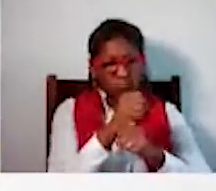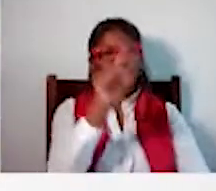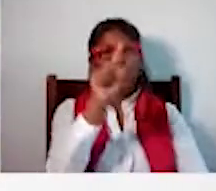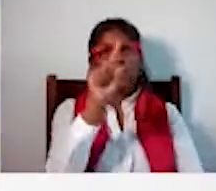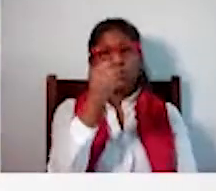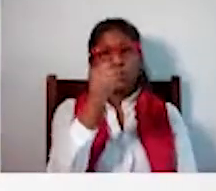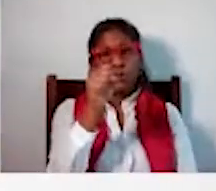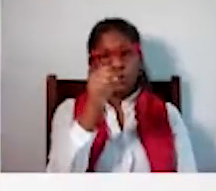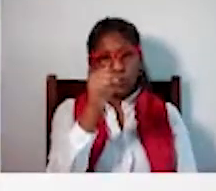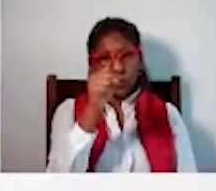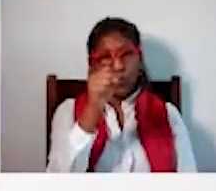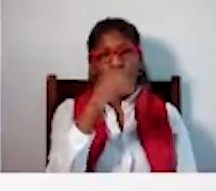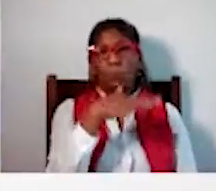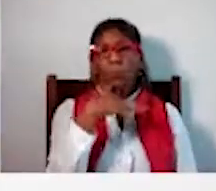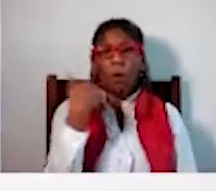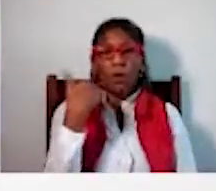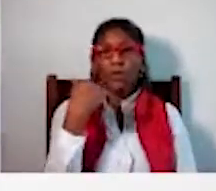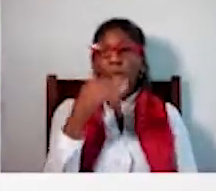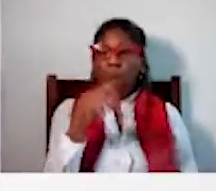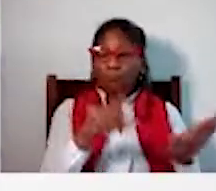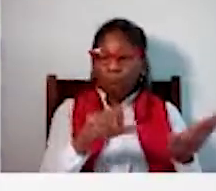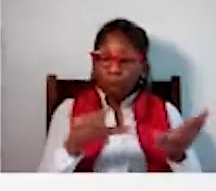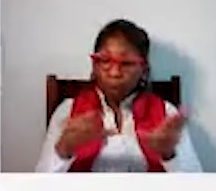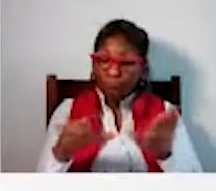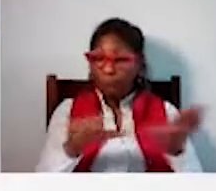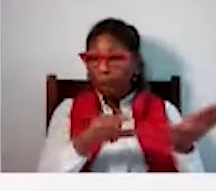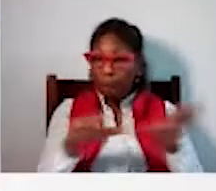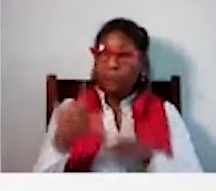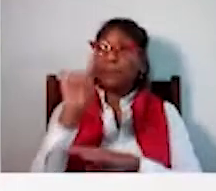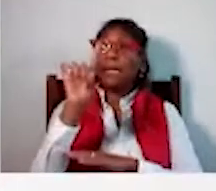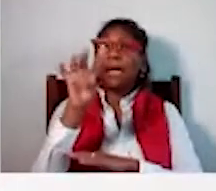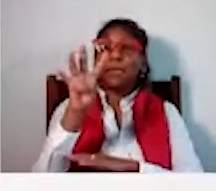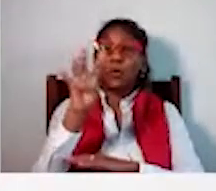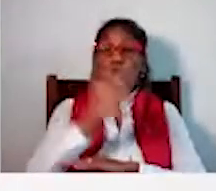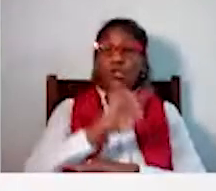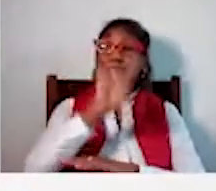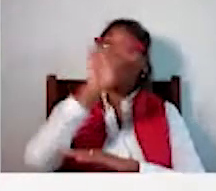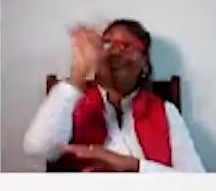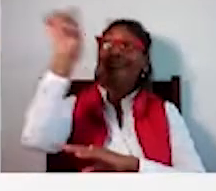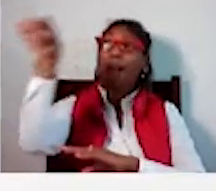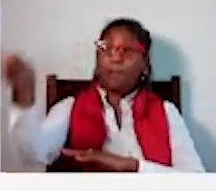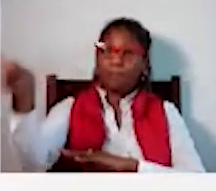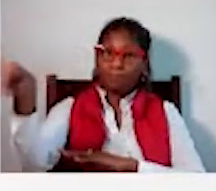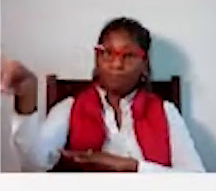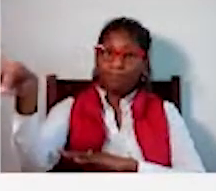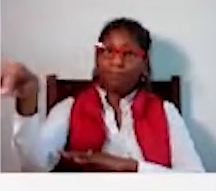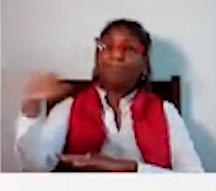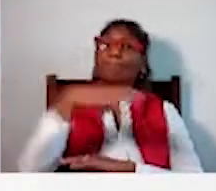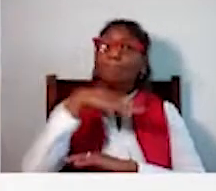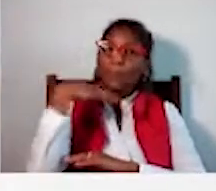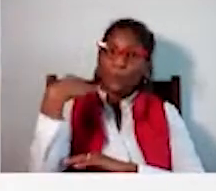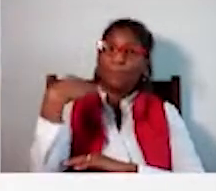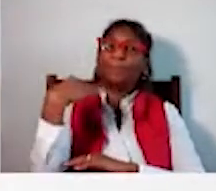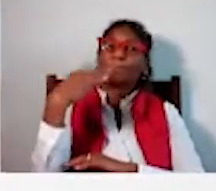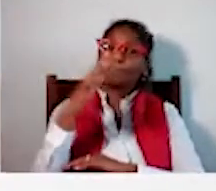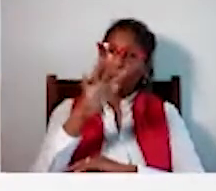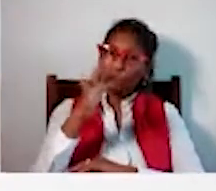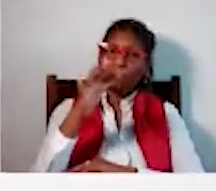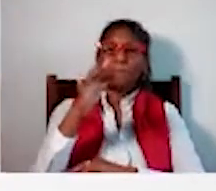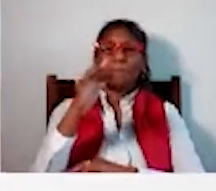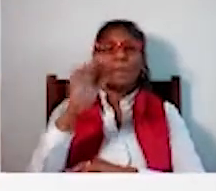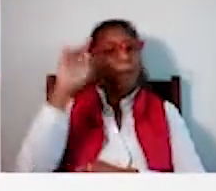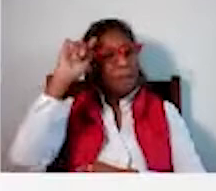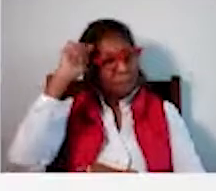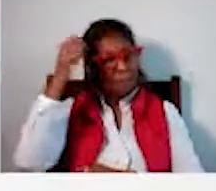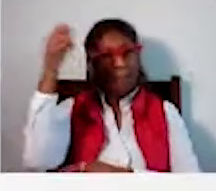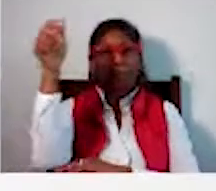nos próximos 14 dias nesta região, e por isso, na projeção do número de óbitos, a bandeira é